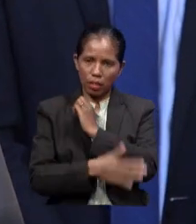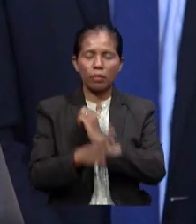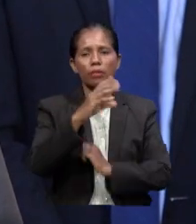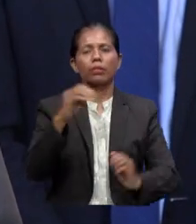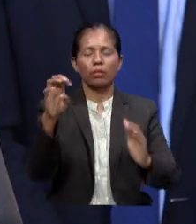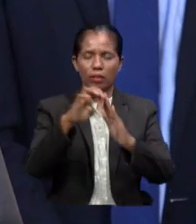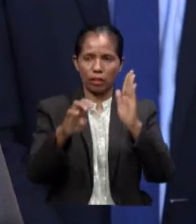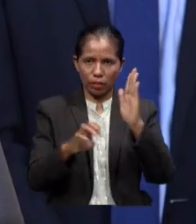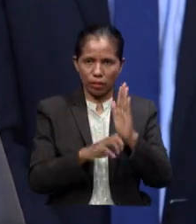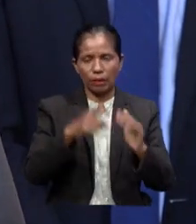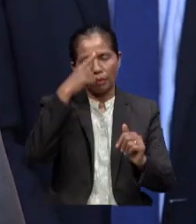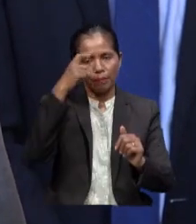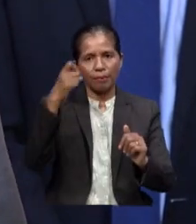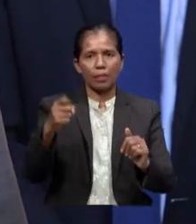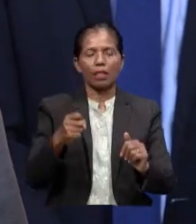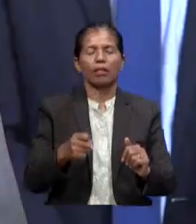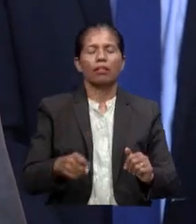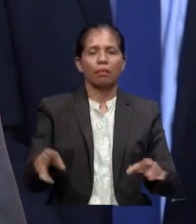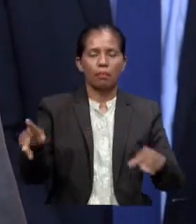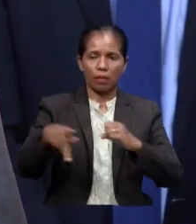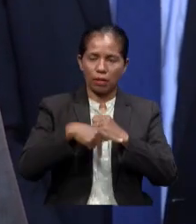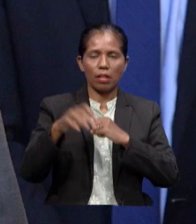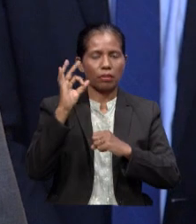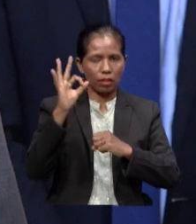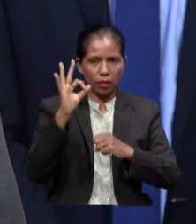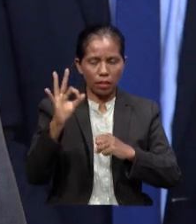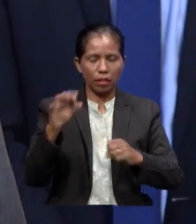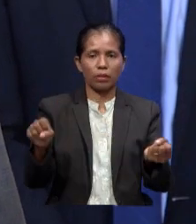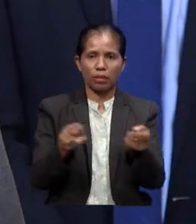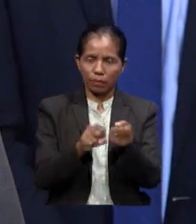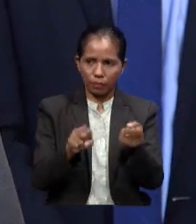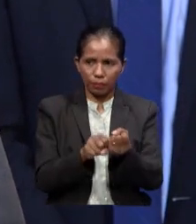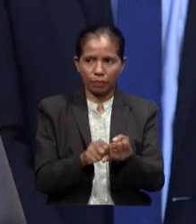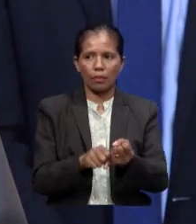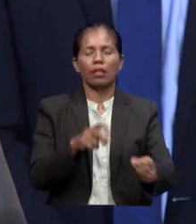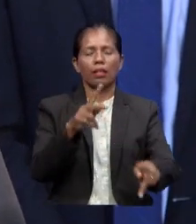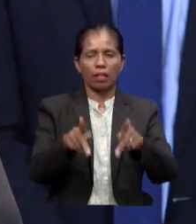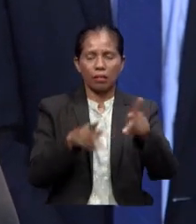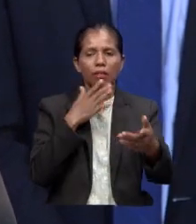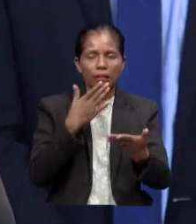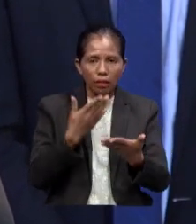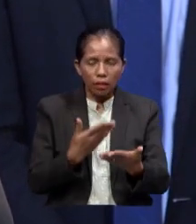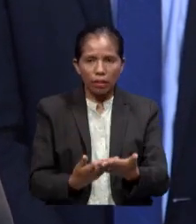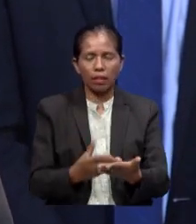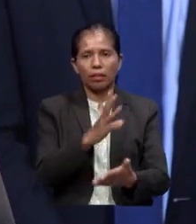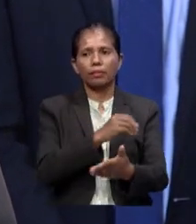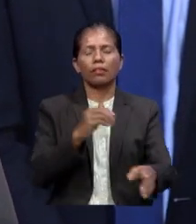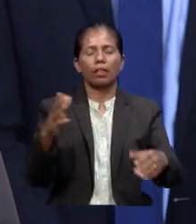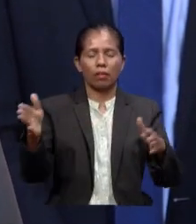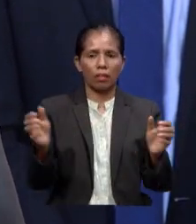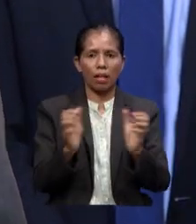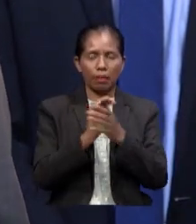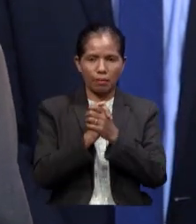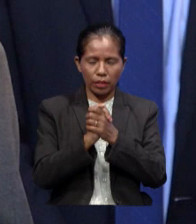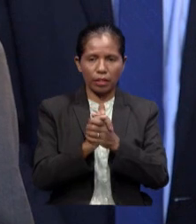E nem também Fretilin para tu contribuir para tu. Povo no dia para contribuir para estar metido em Estado,